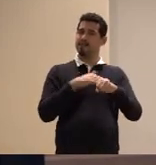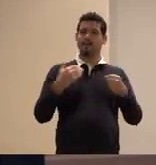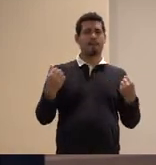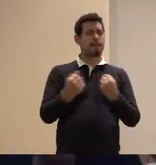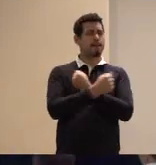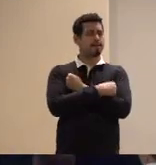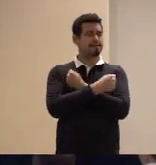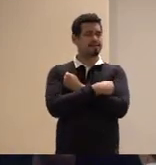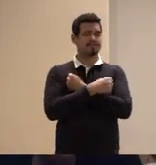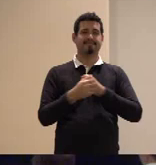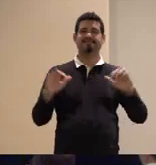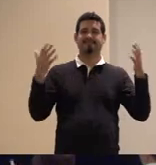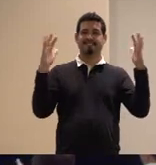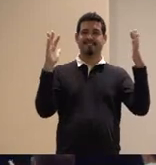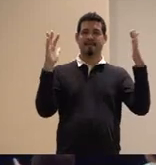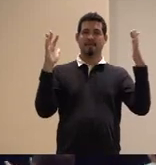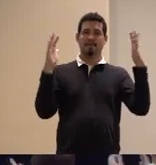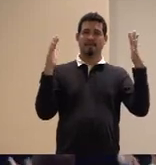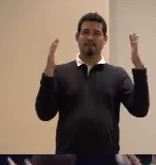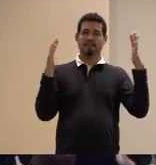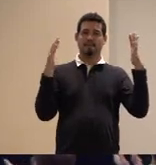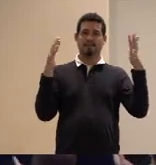abraço.